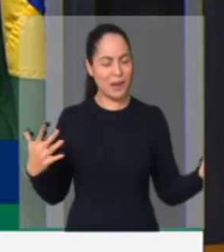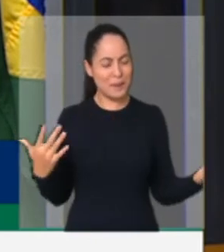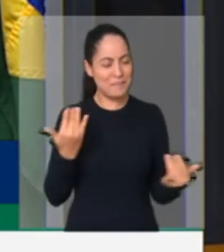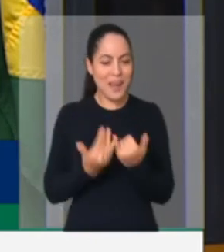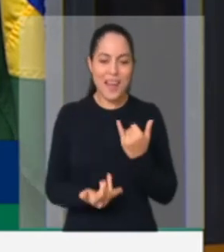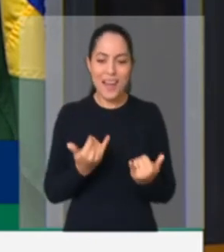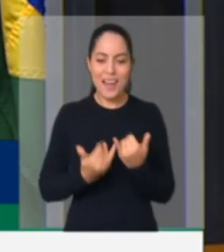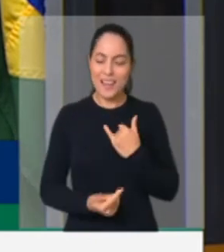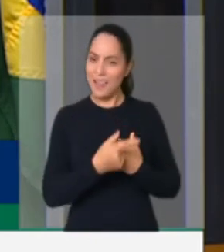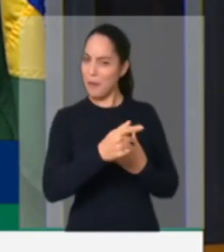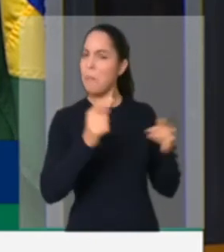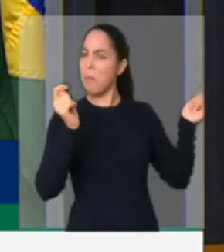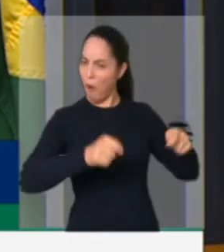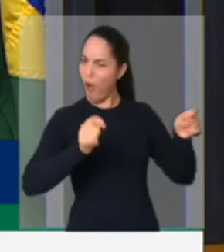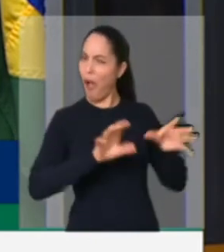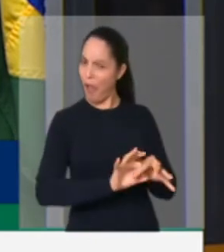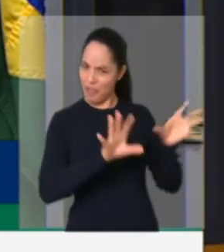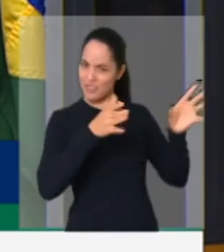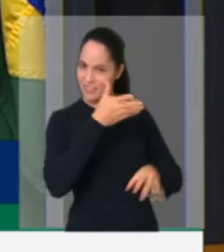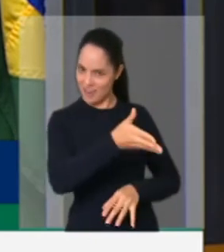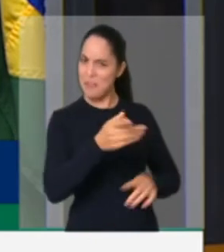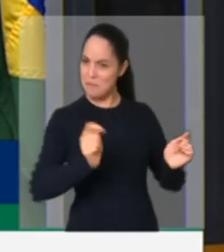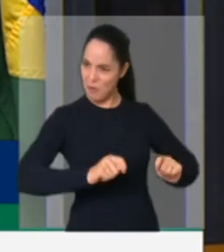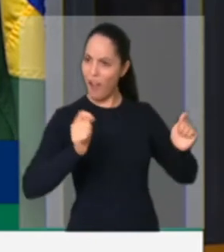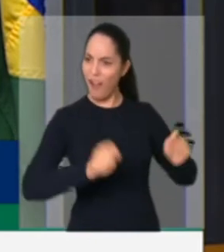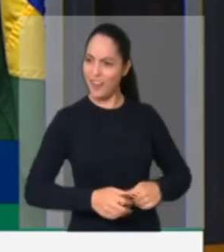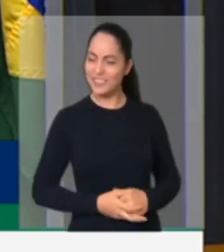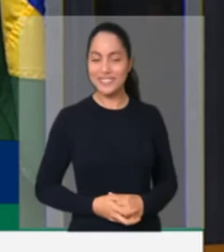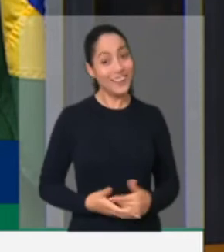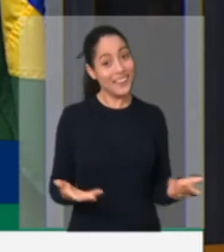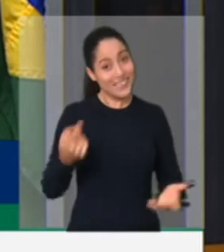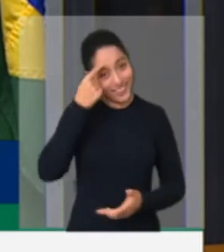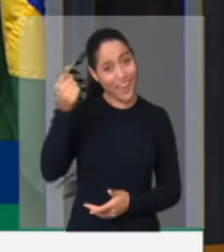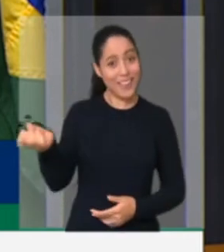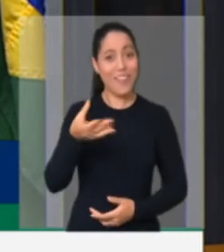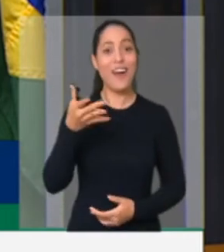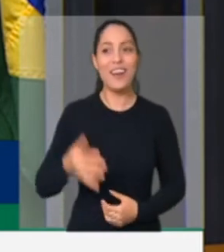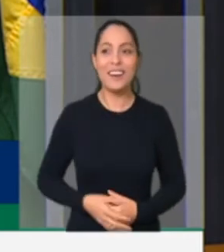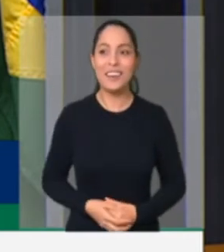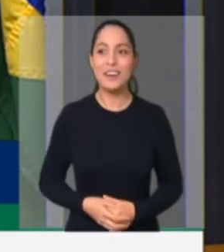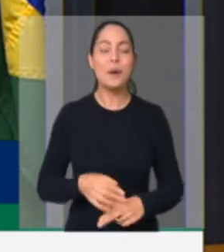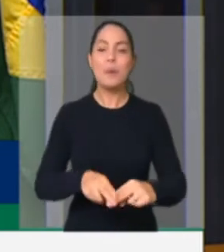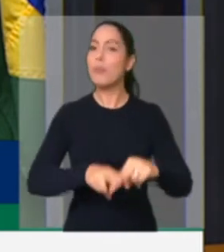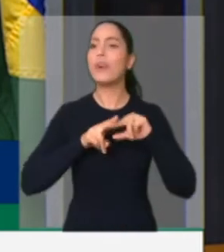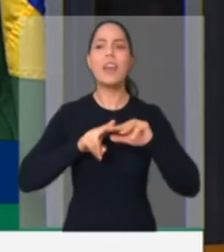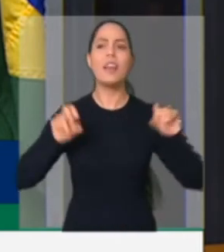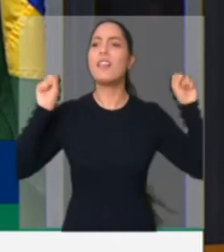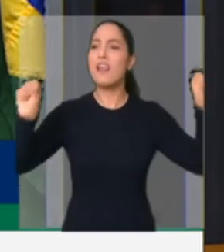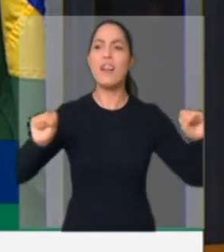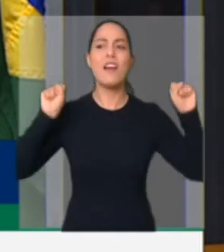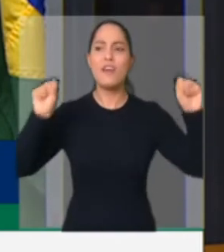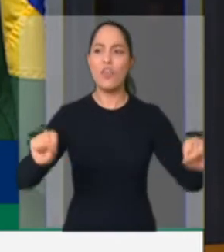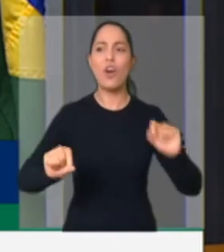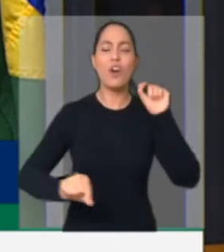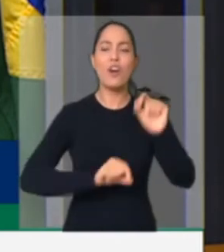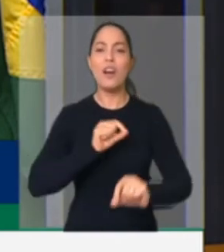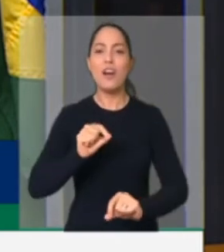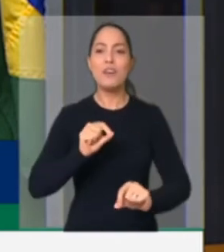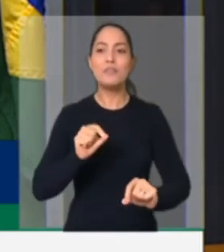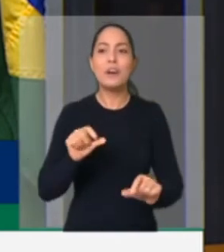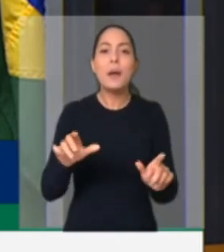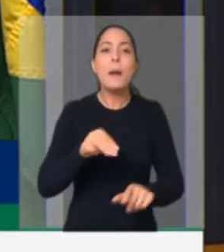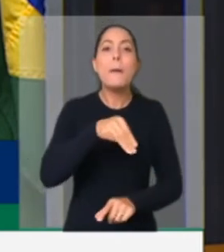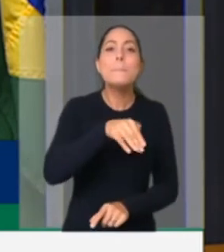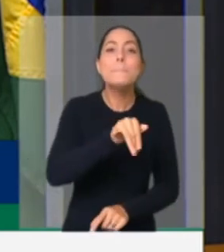caso deles pode mas só uma inovação porque não foram manifestações foram me fez